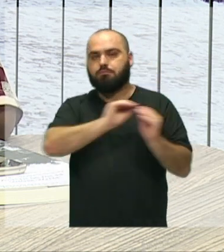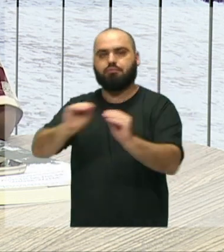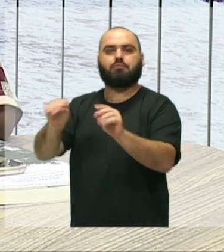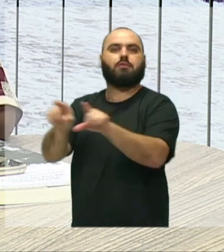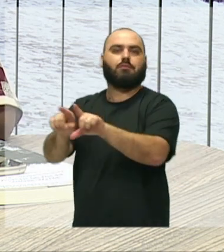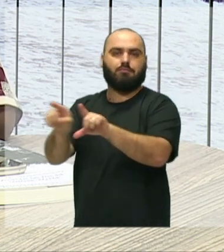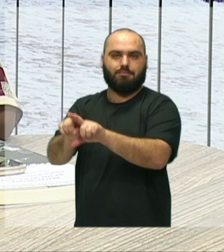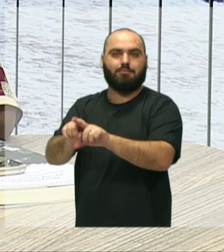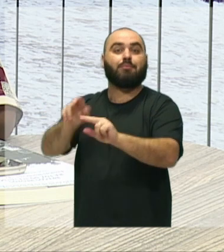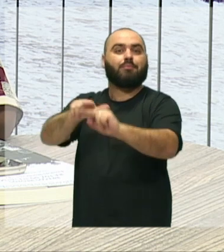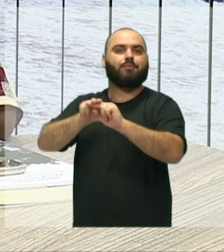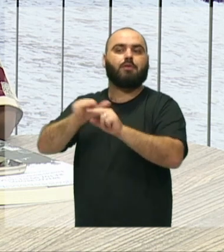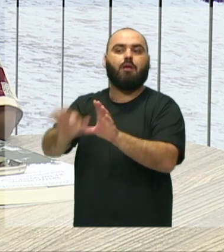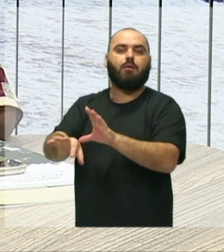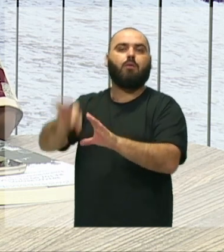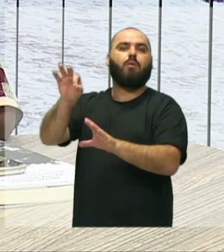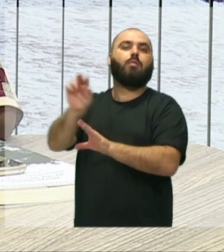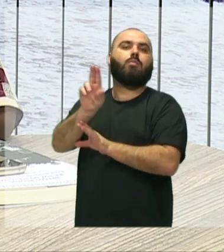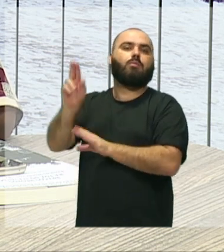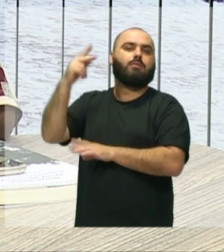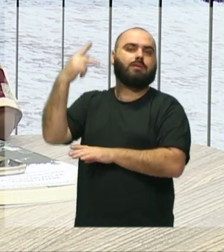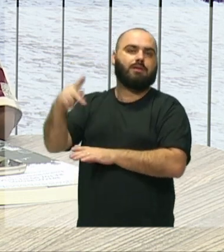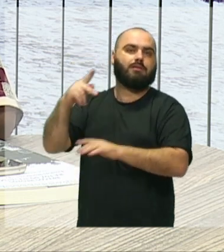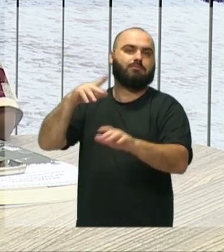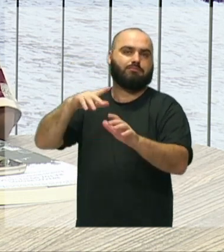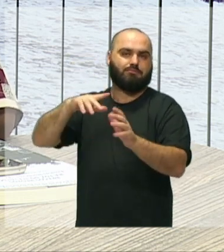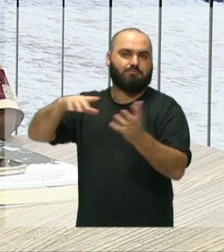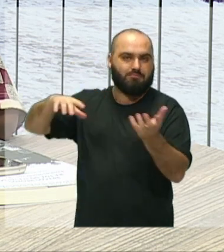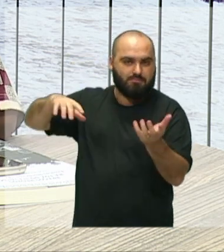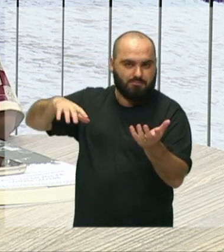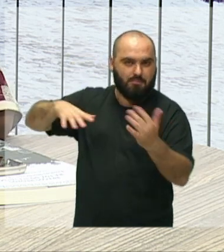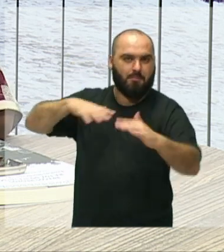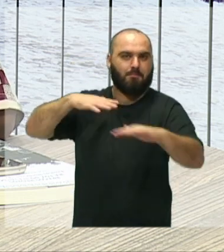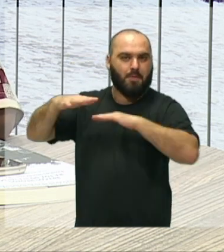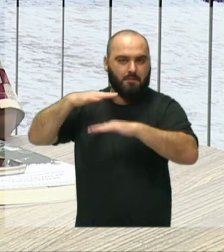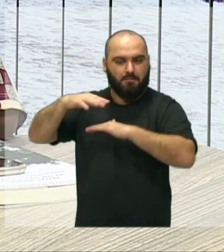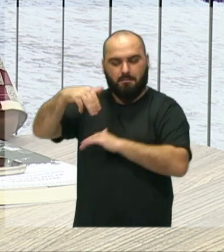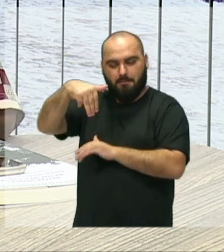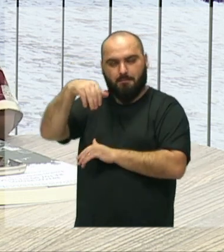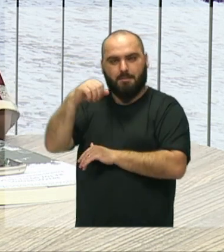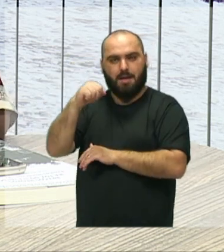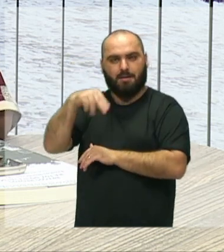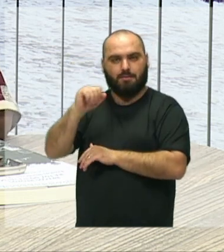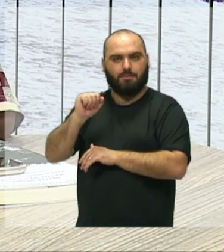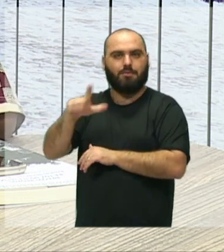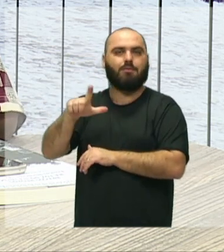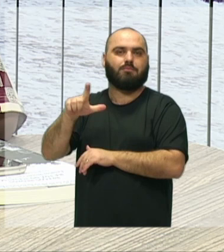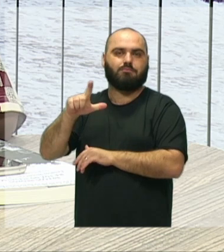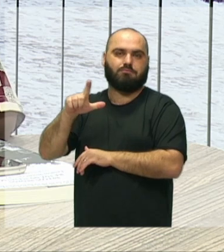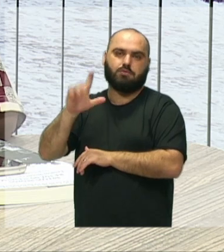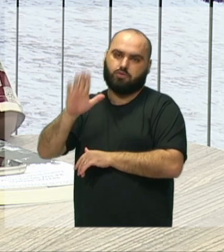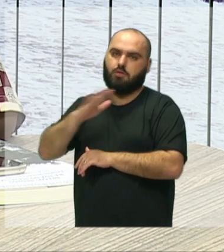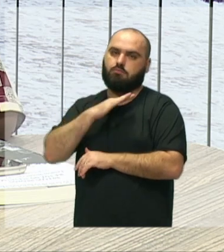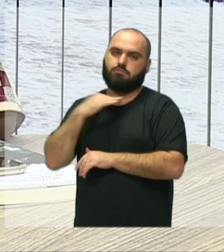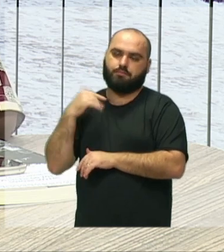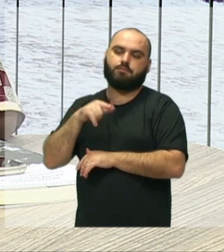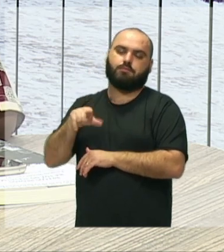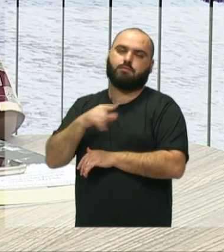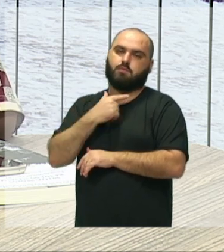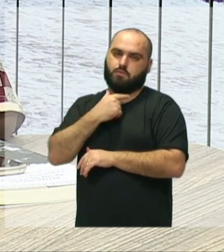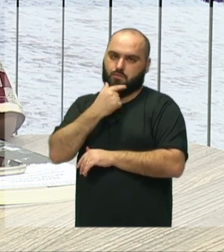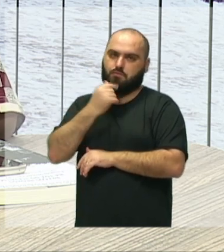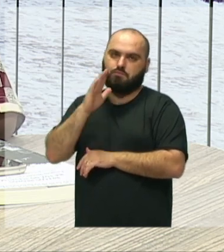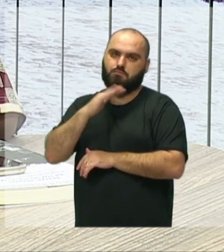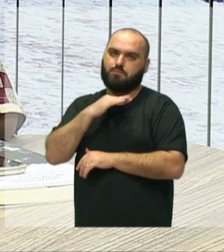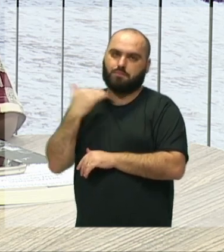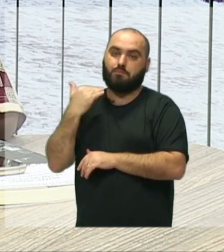ele, né, ao movimento Manuel Martins dos Passos, em homenagem a ele, que é falecido já, né? É falecido.